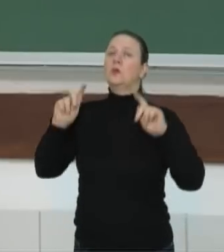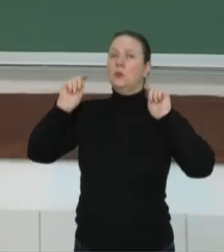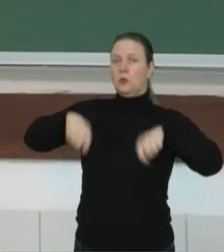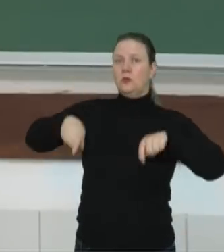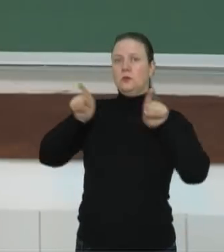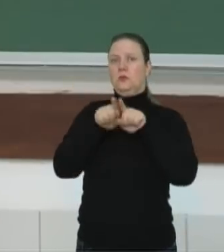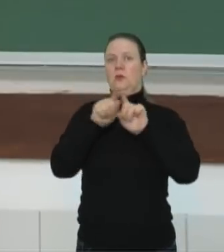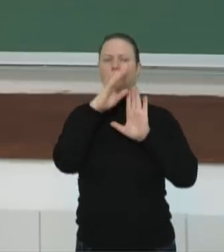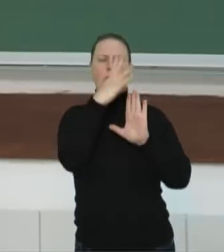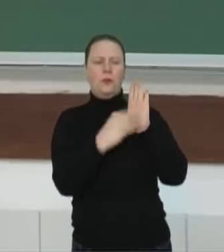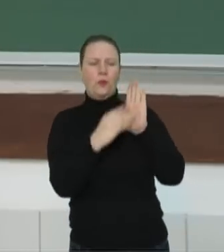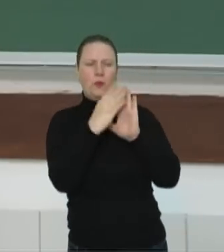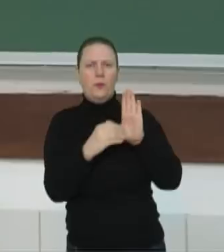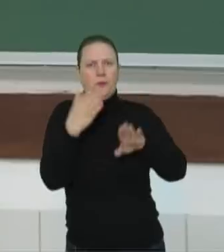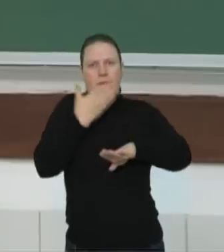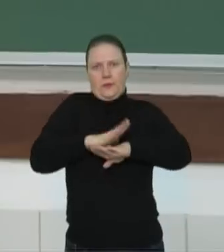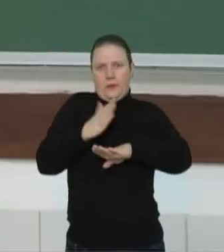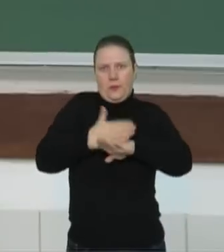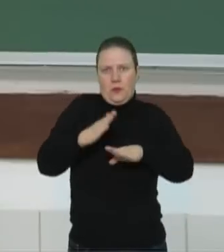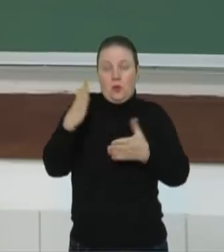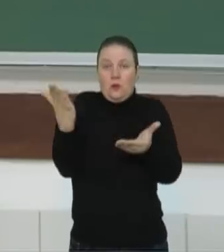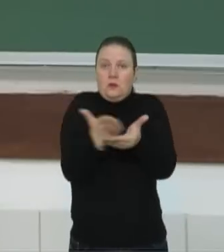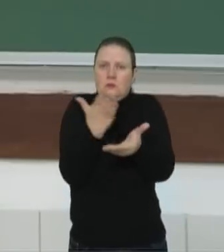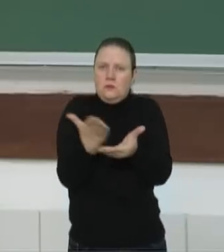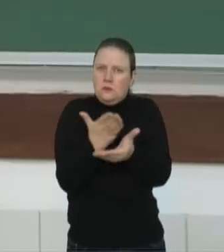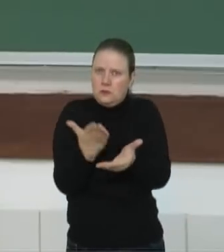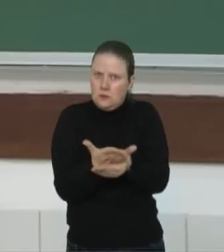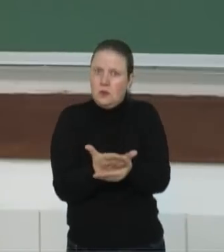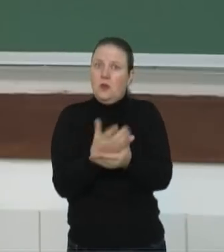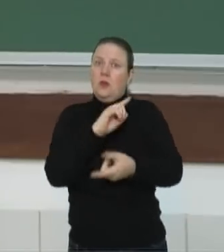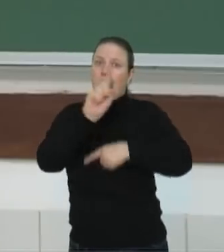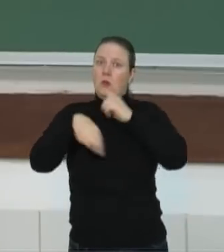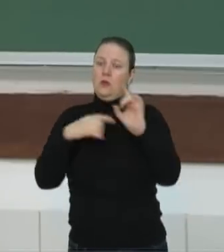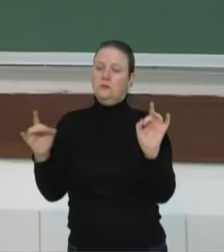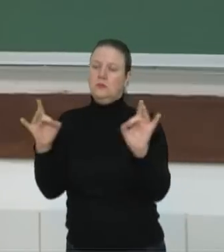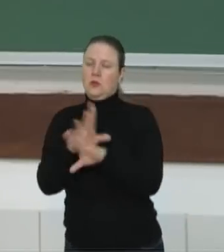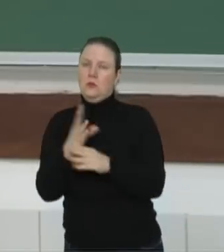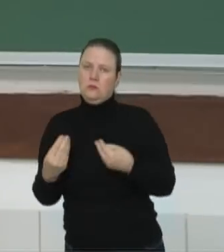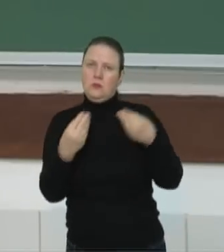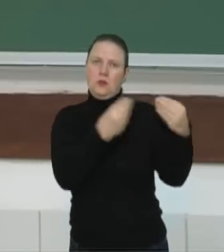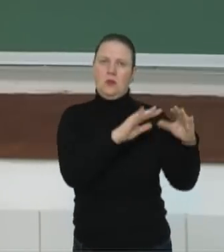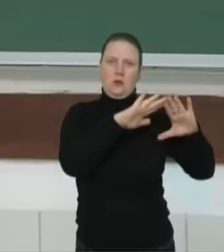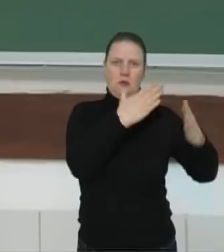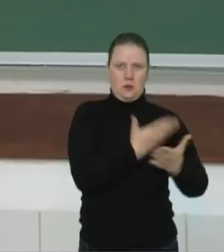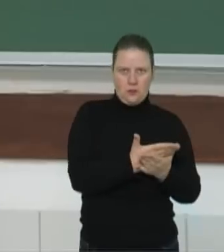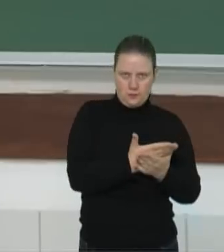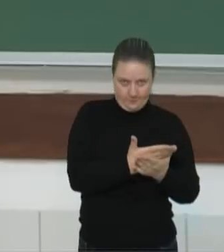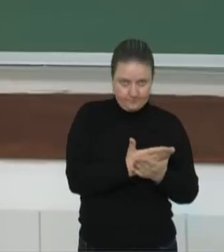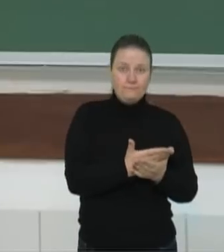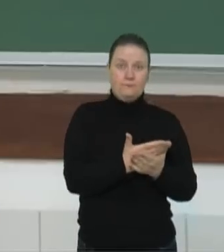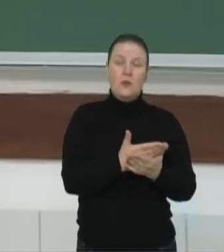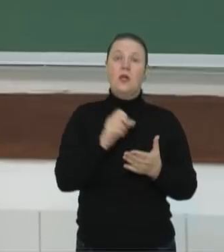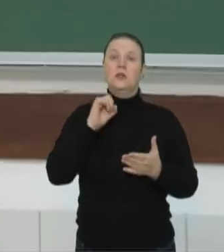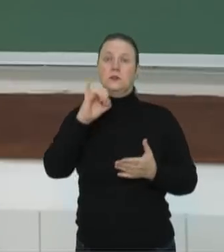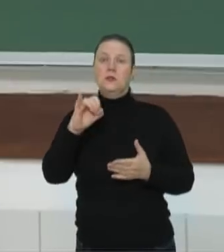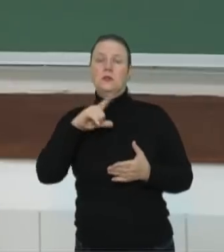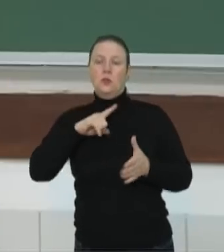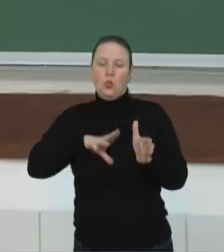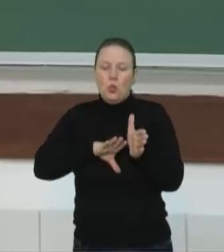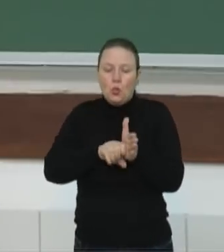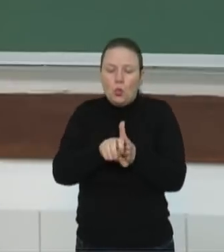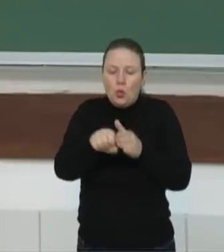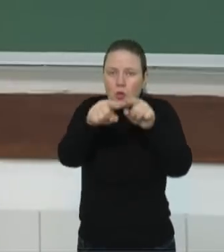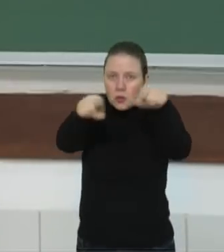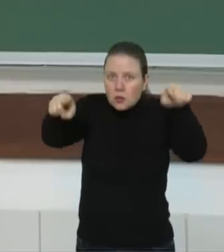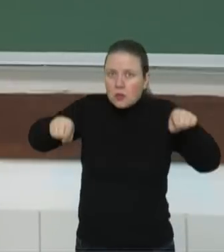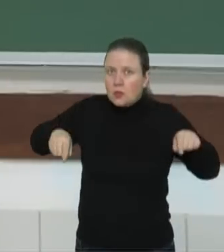também copiar os nossos exercícios no seu caderno e entregar lá na sua escola. Se você tem acesso ao Google Classroom,